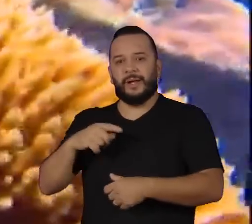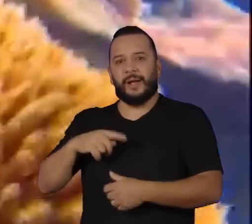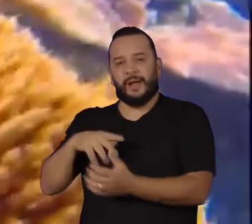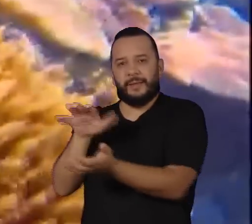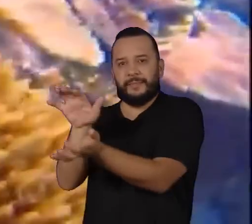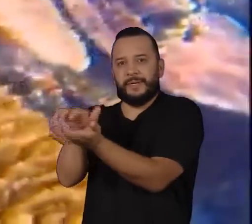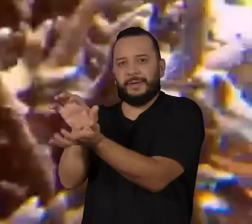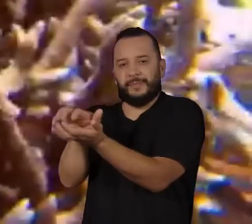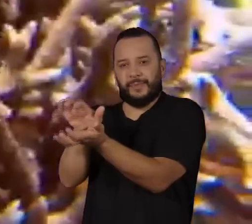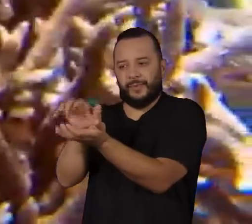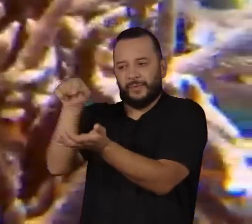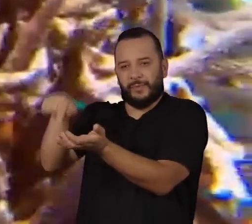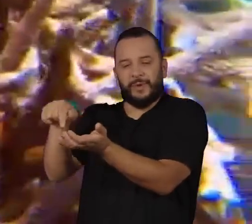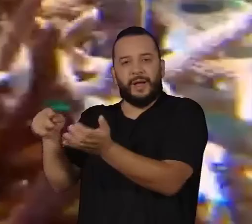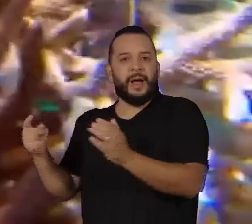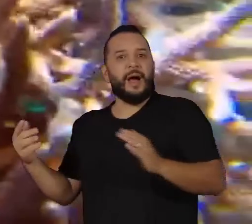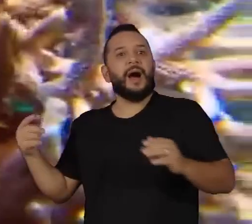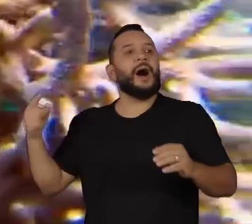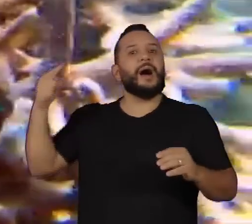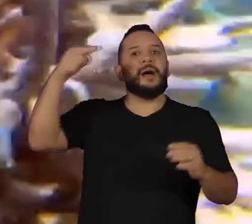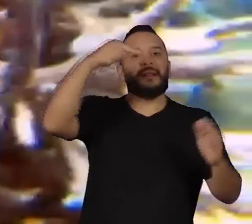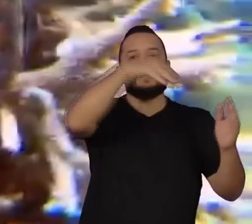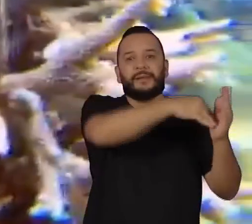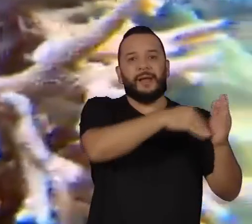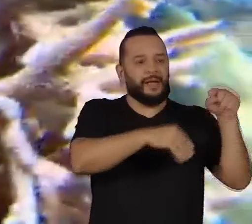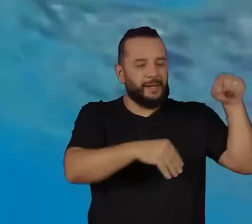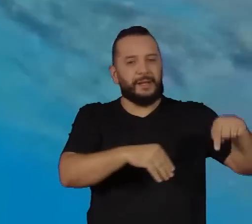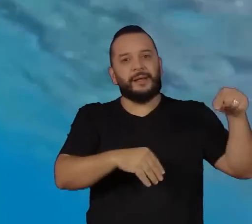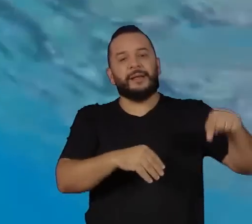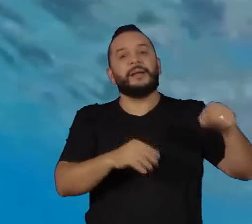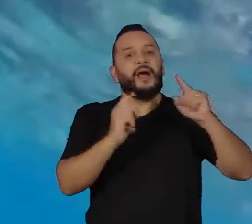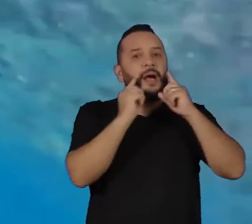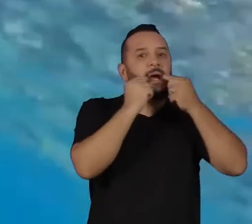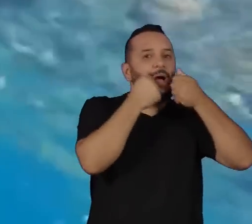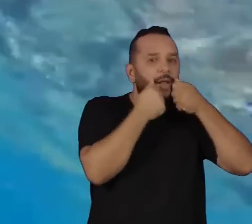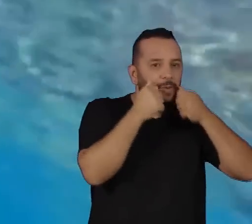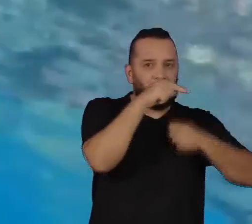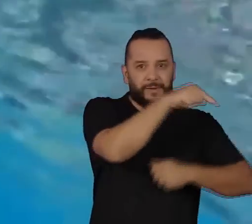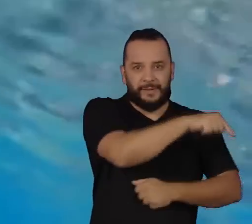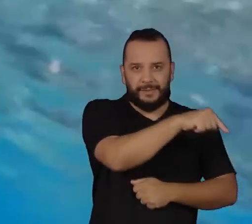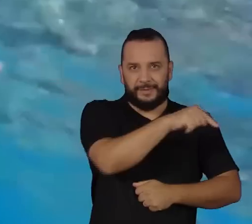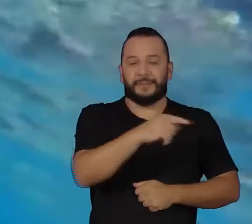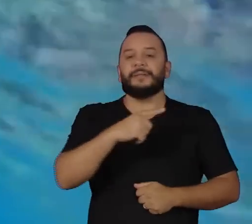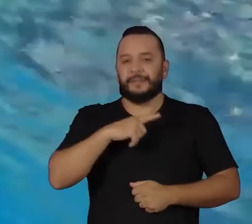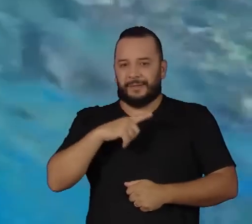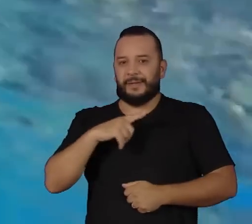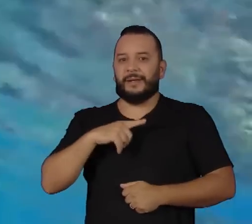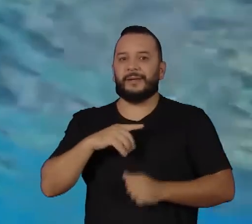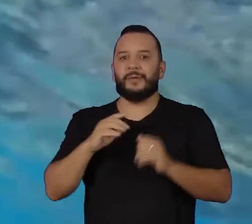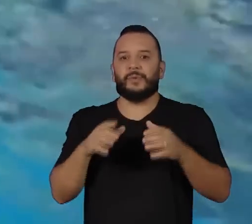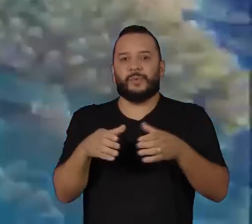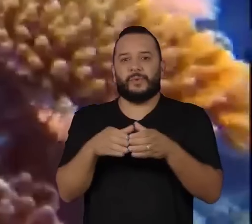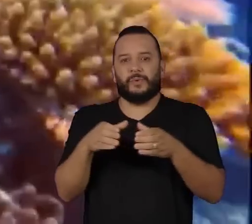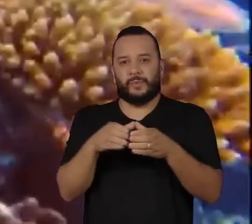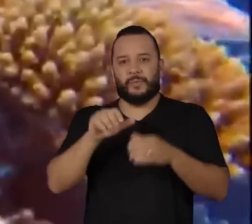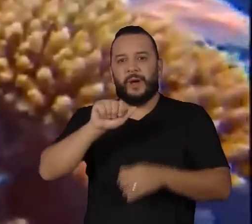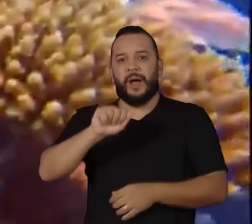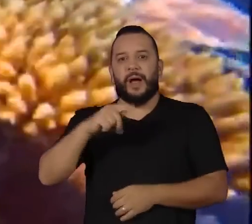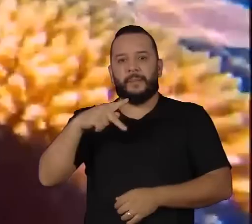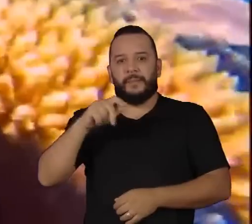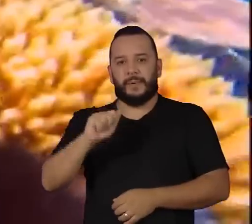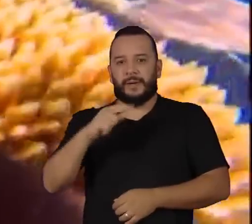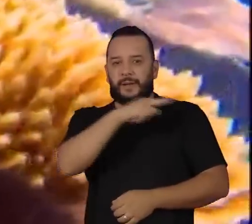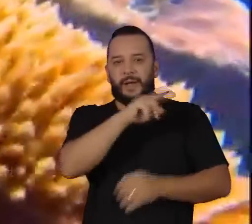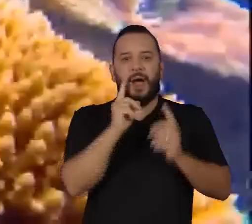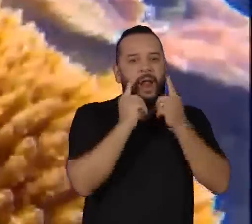em Pernambuco, e Maceió, em Alagoas. A área de proteção ambiental APA Costa dos Corais, no litoral